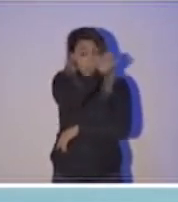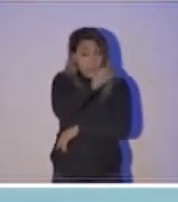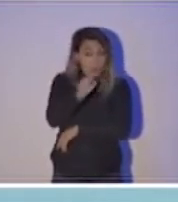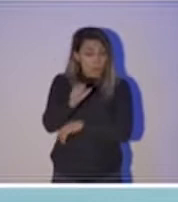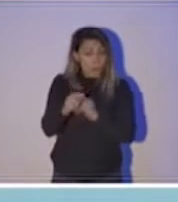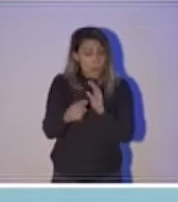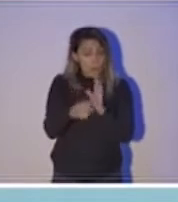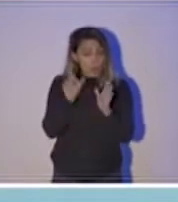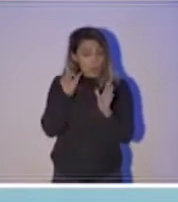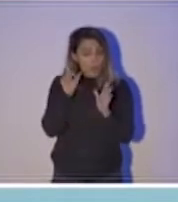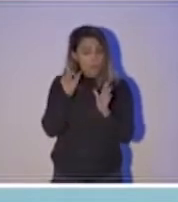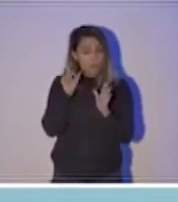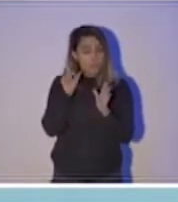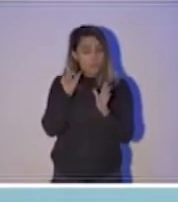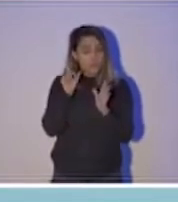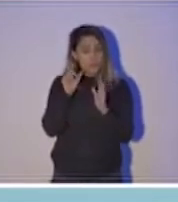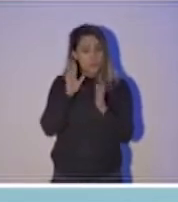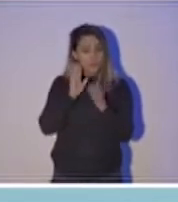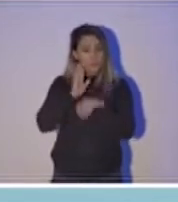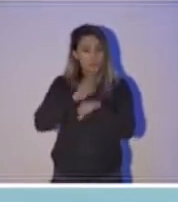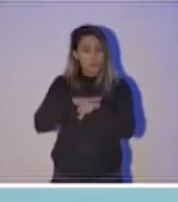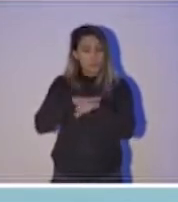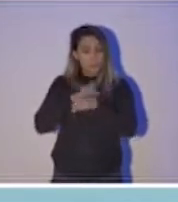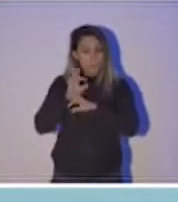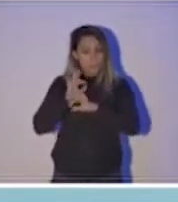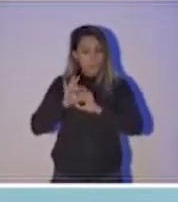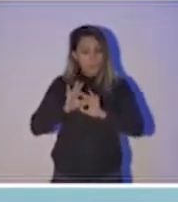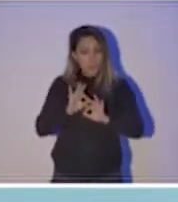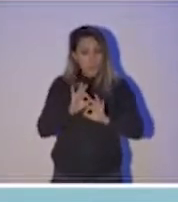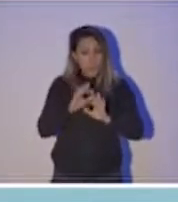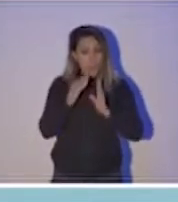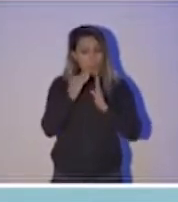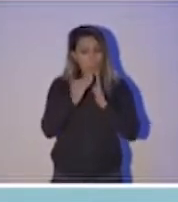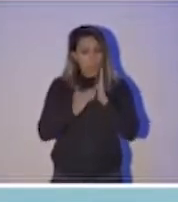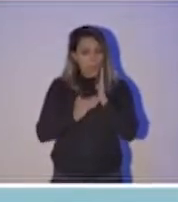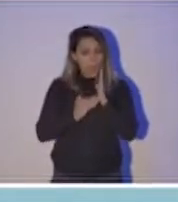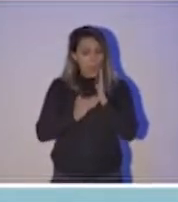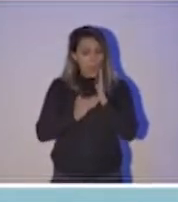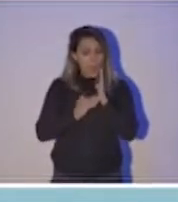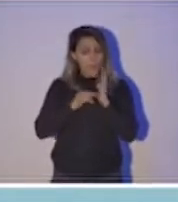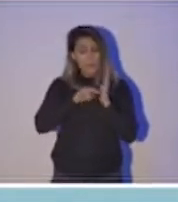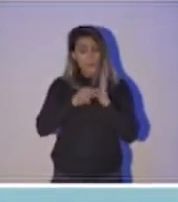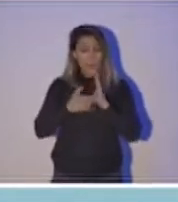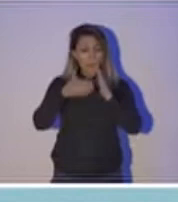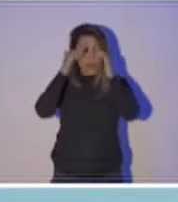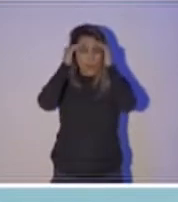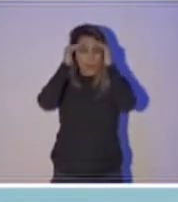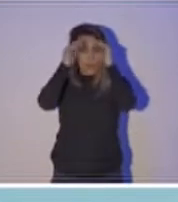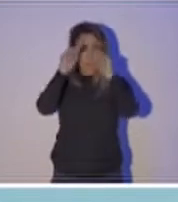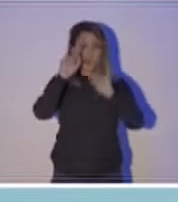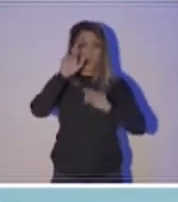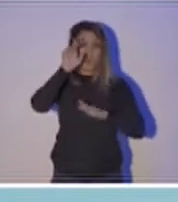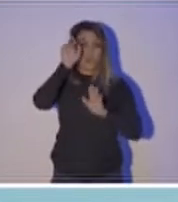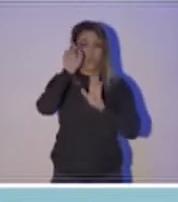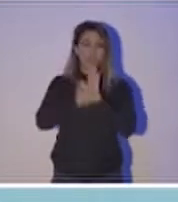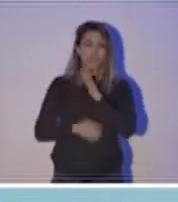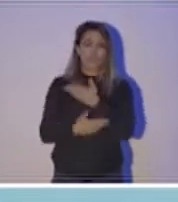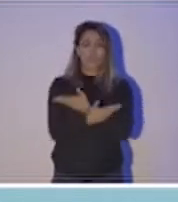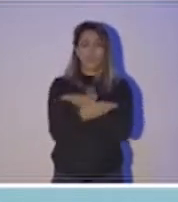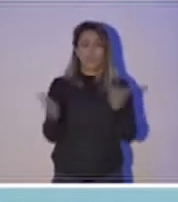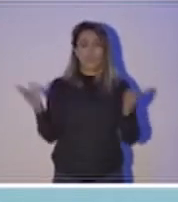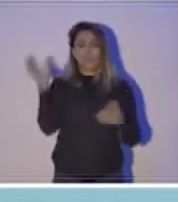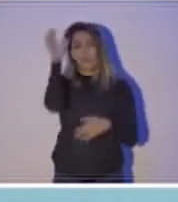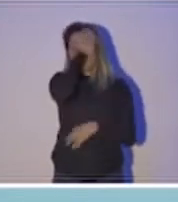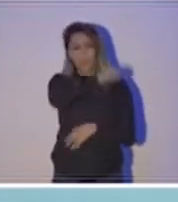planeja a aula, ele está fazendo um exercício de reflexão E mais do que isso, ele está se esforçando